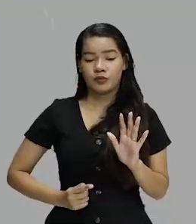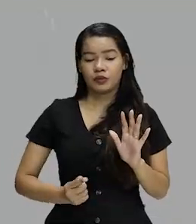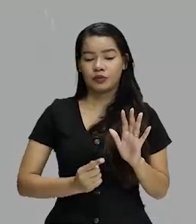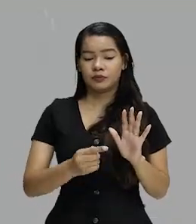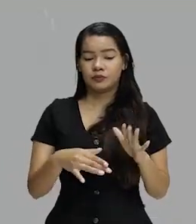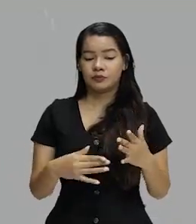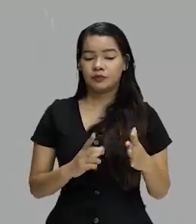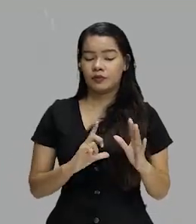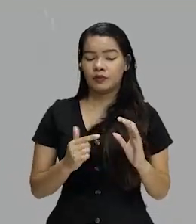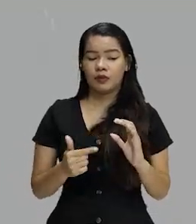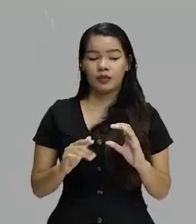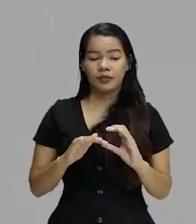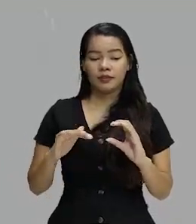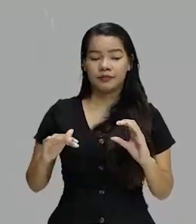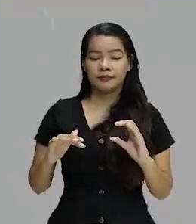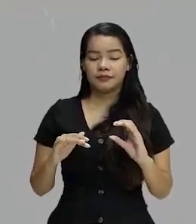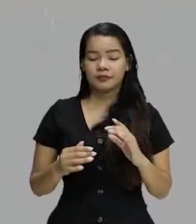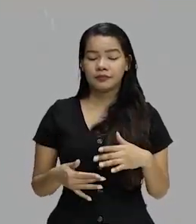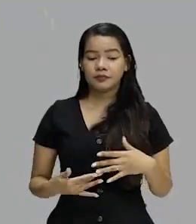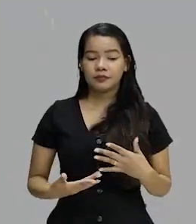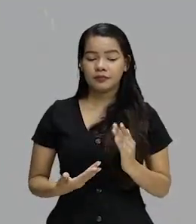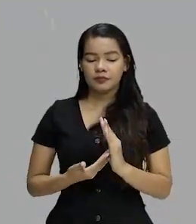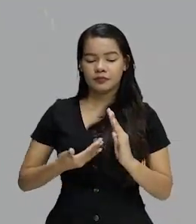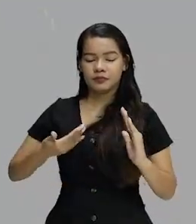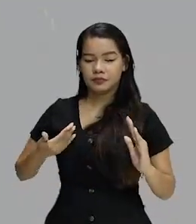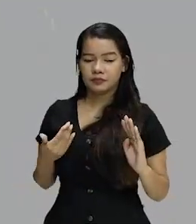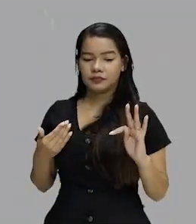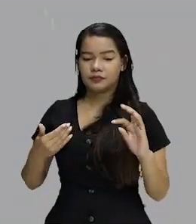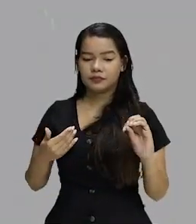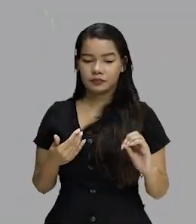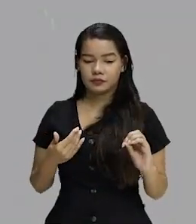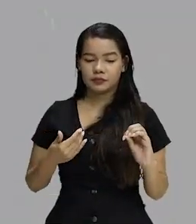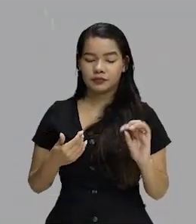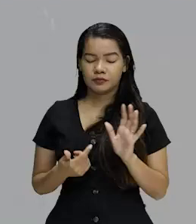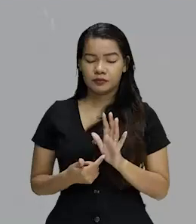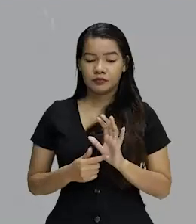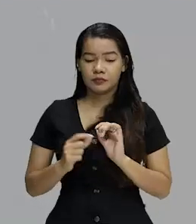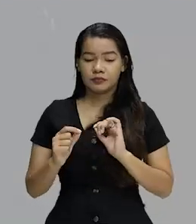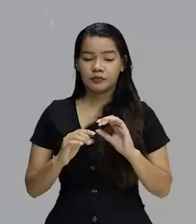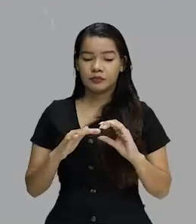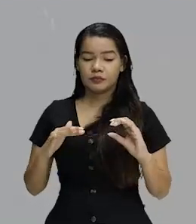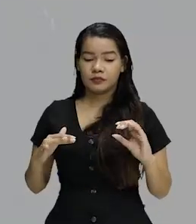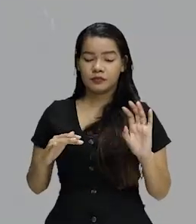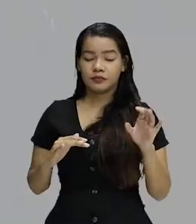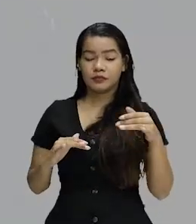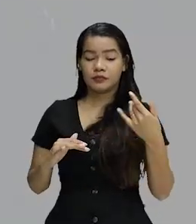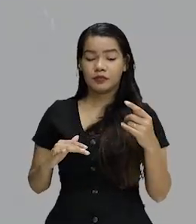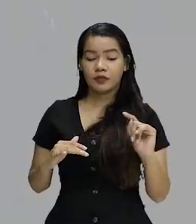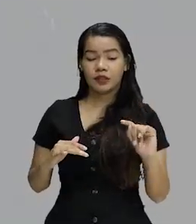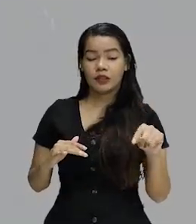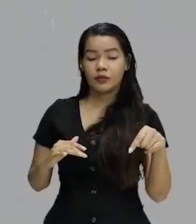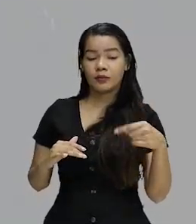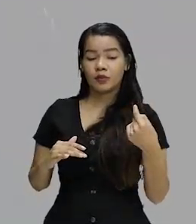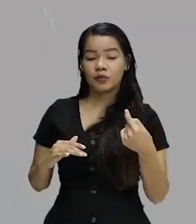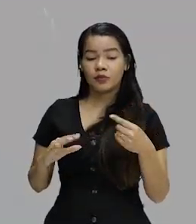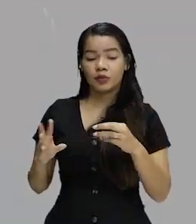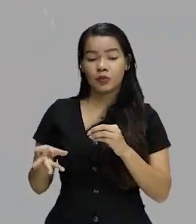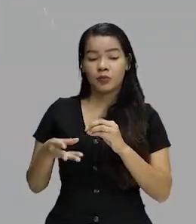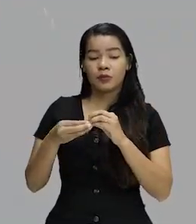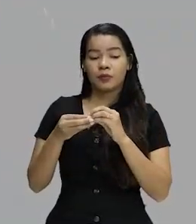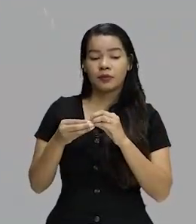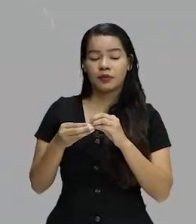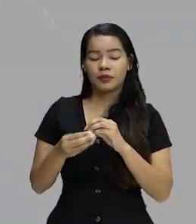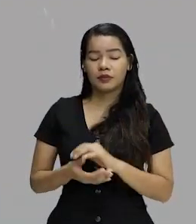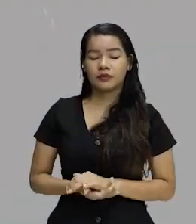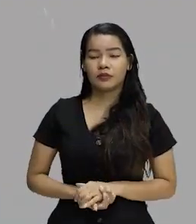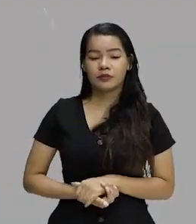está conjugado ainda. Então, eu tenho que tirar o to para indicar que a conjugação aconteceu e depois o complemento. They will buy